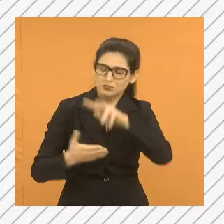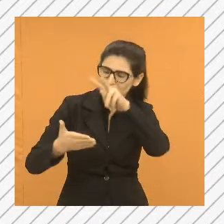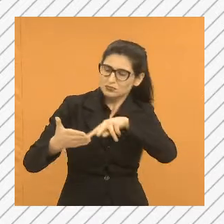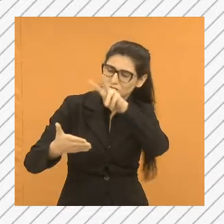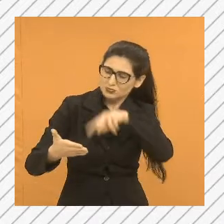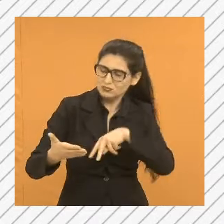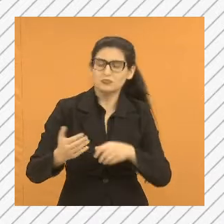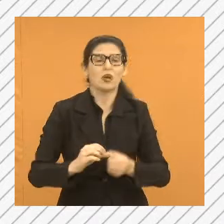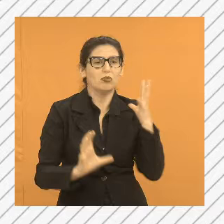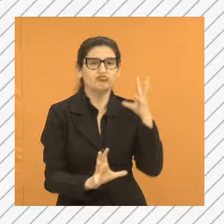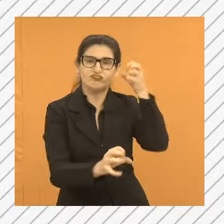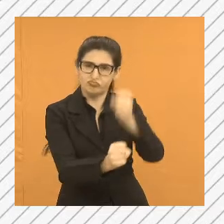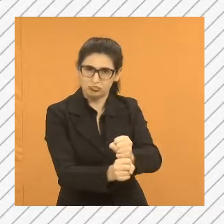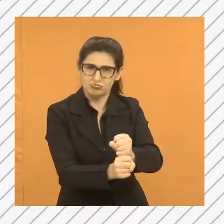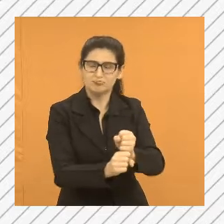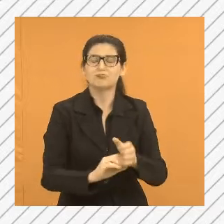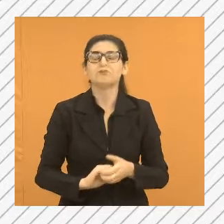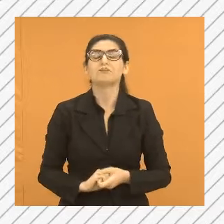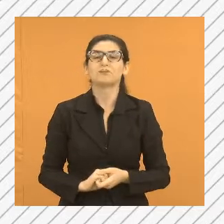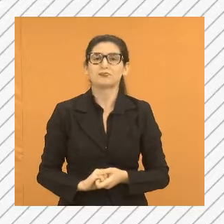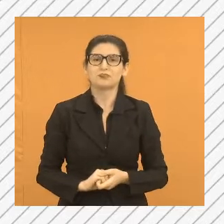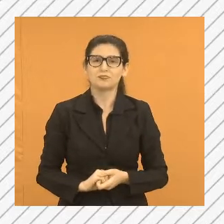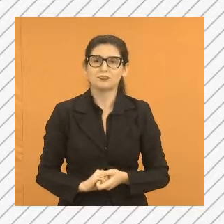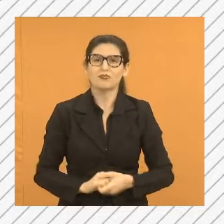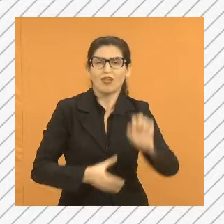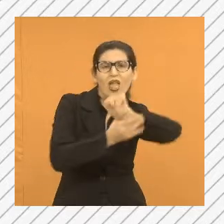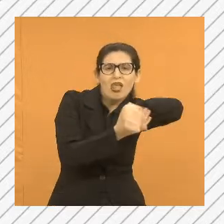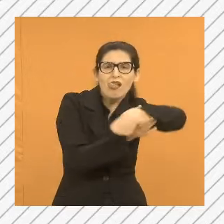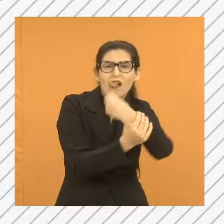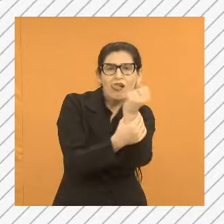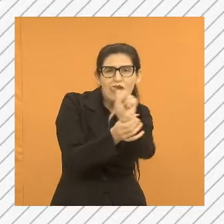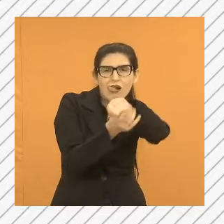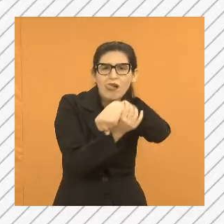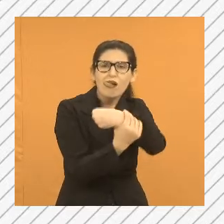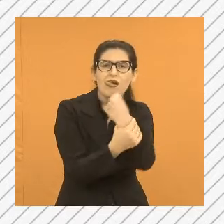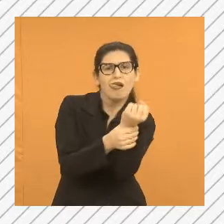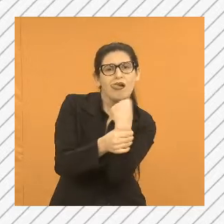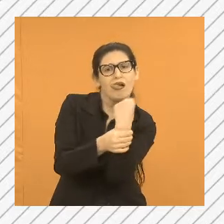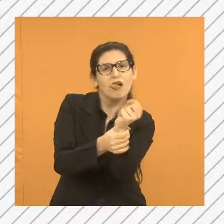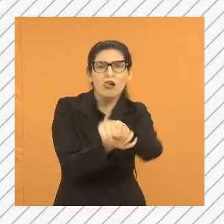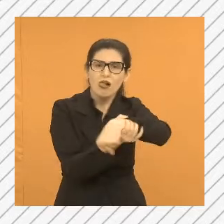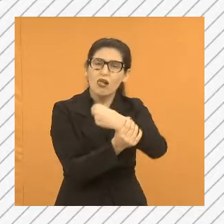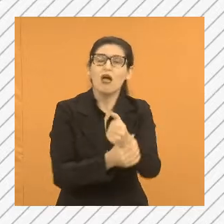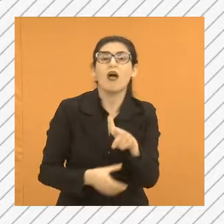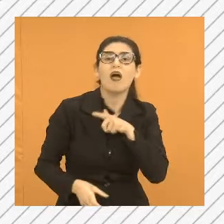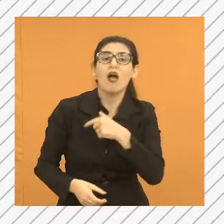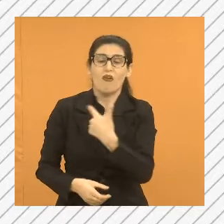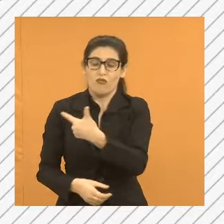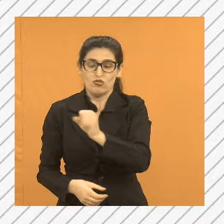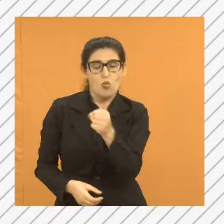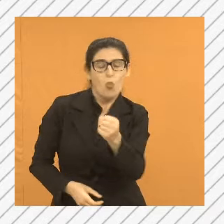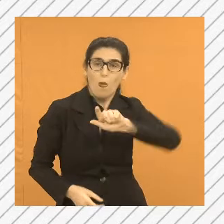quadro, nessa totalidade. Fisioterapia contratada, tivemos